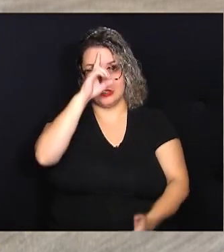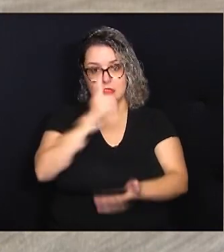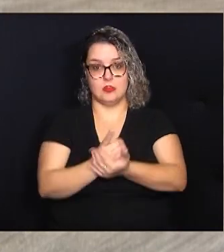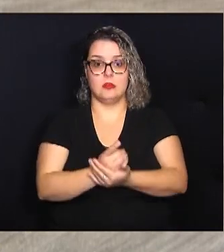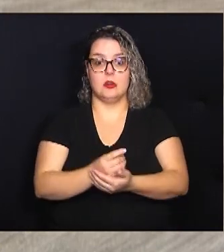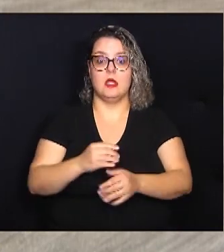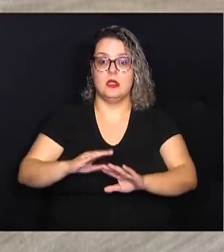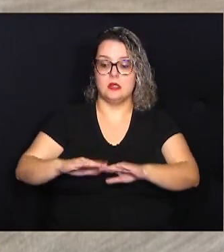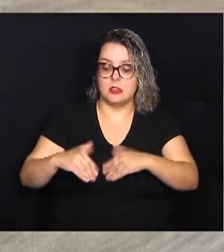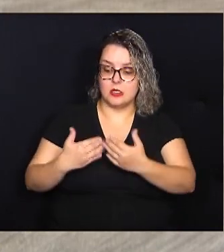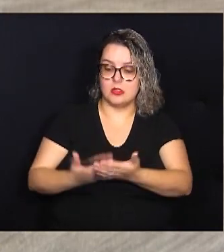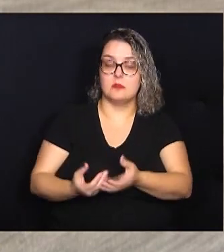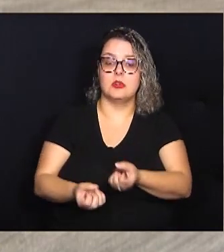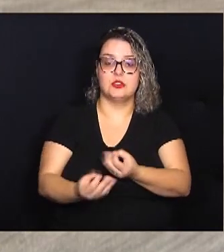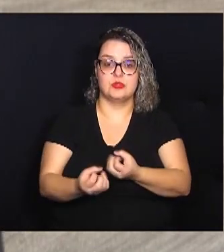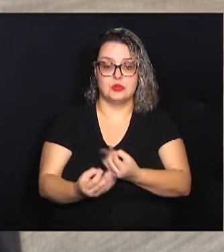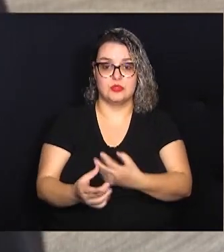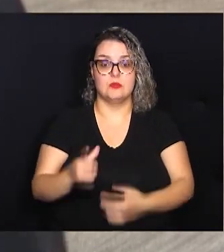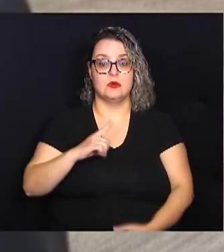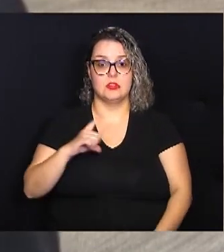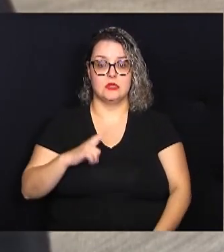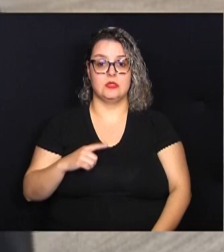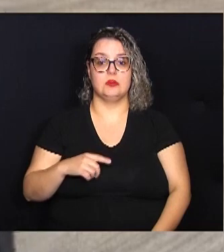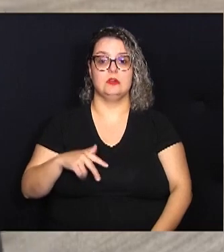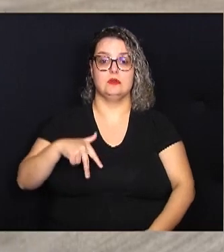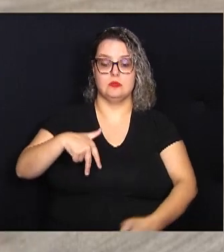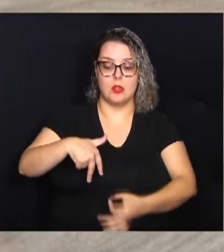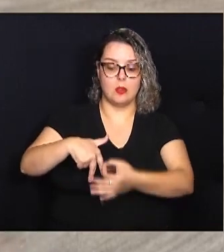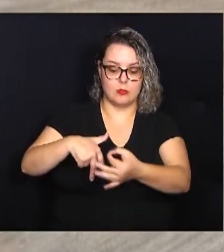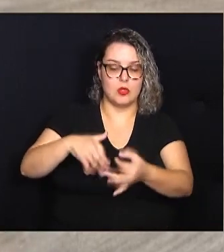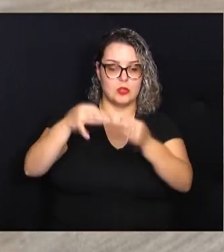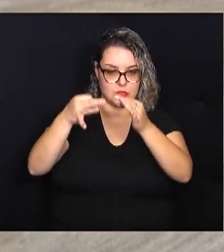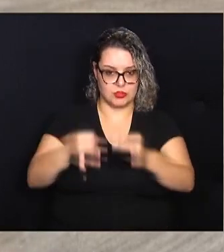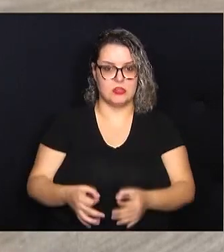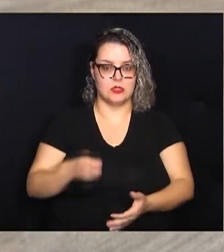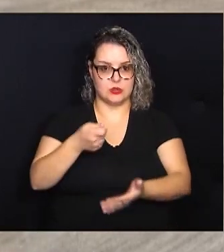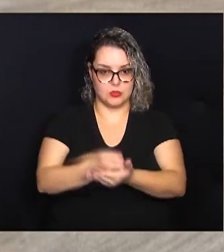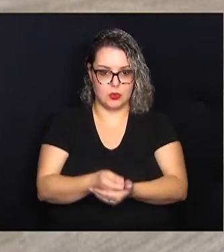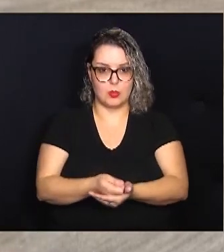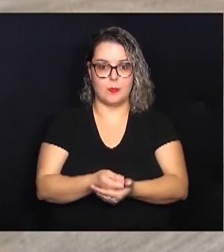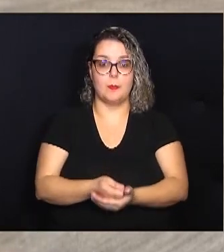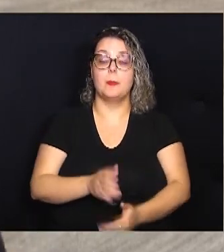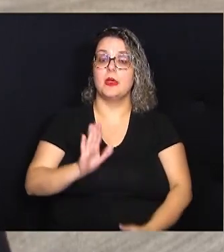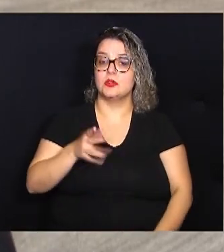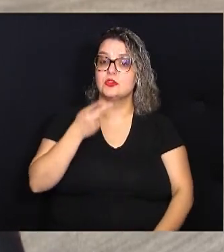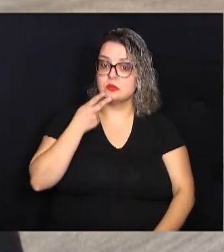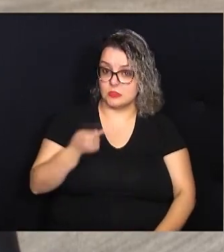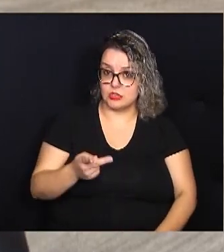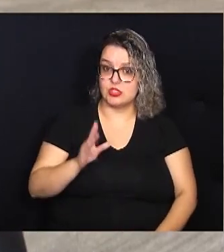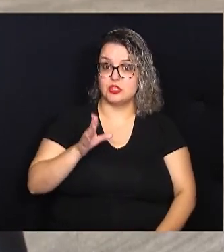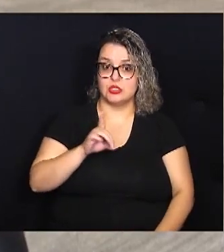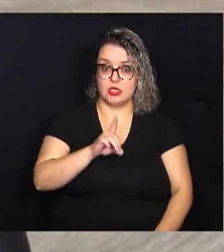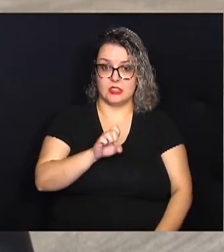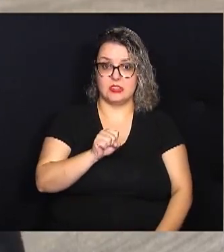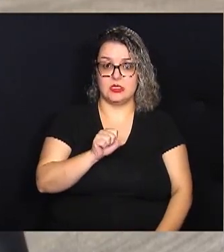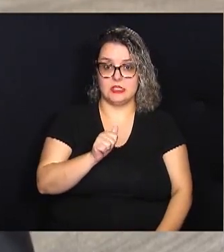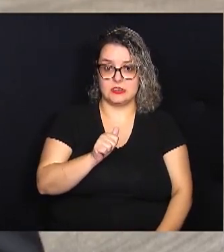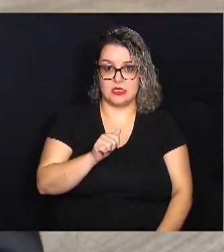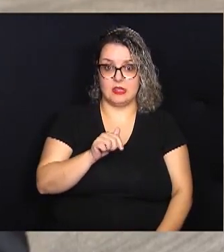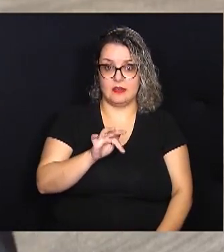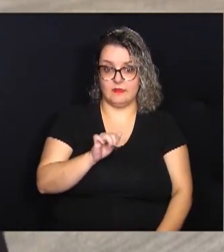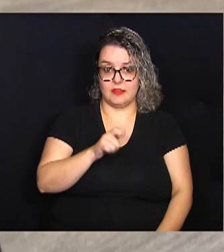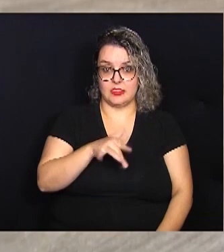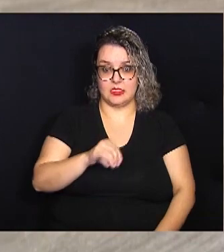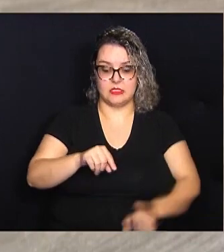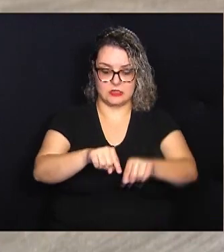informação, a gente já vai ter um posicionamento de forma concreta e definitiva, mas já posso falar que já foi feita a desafetação do terreno, o terreno